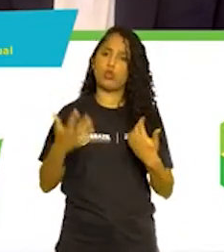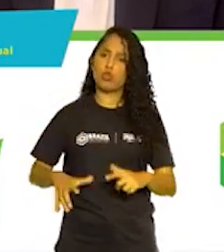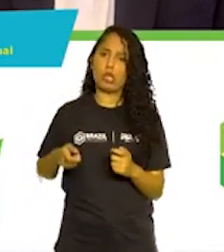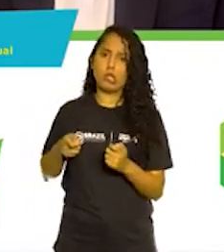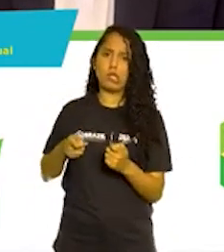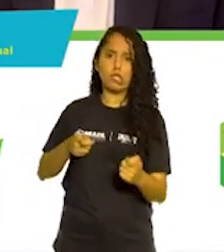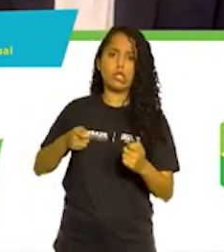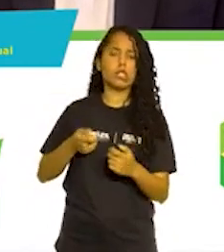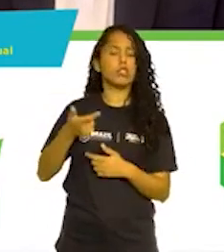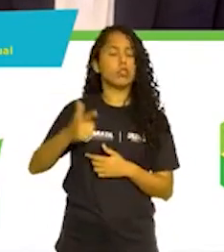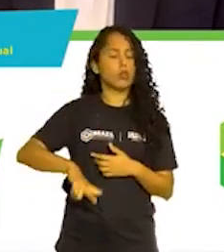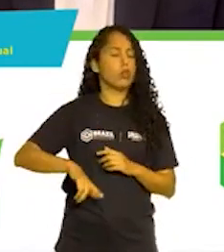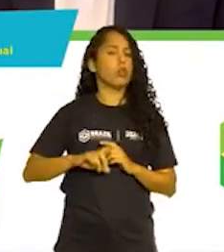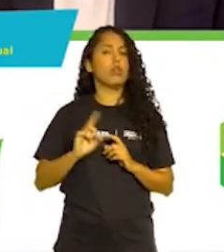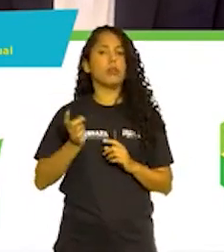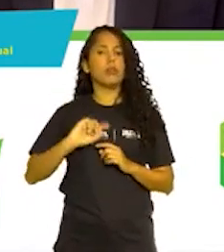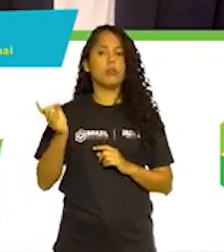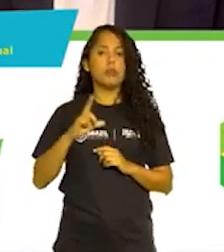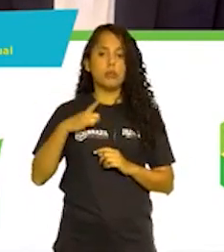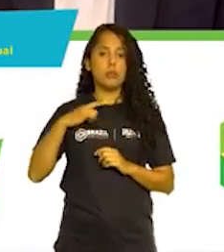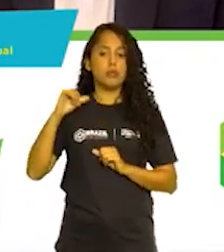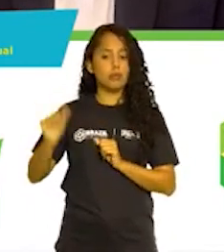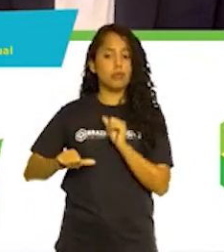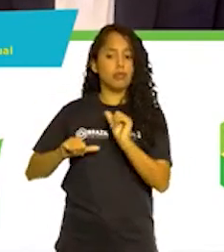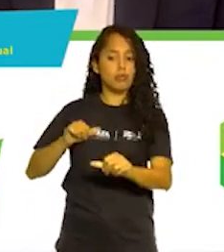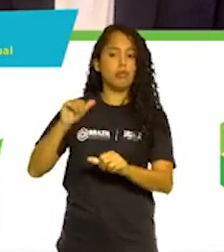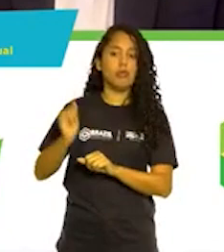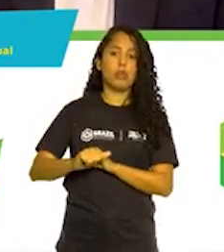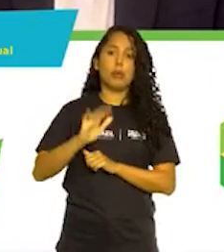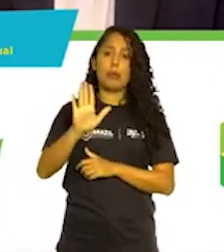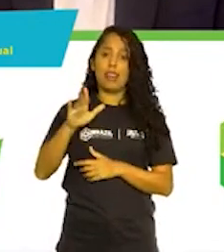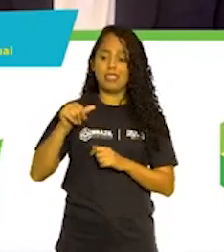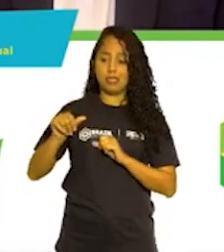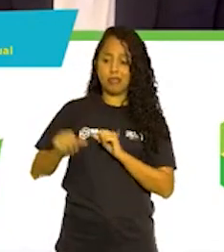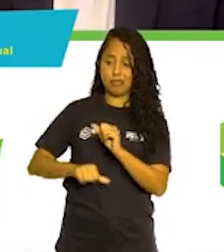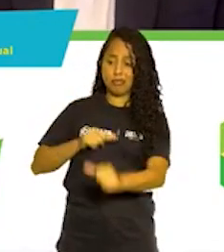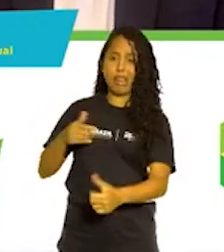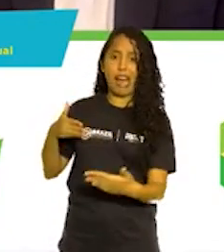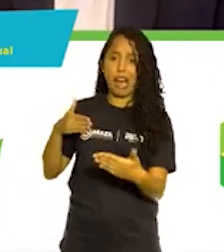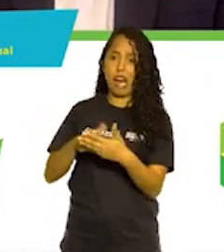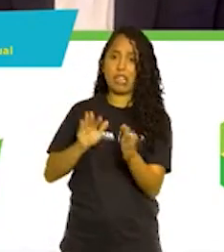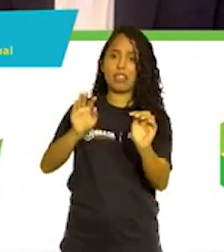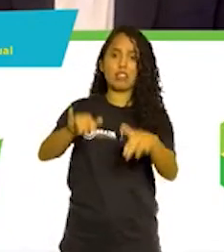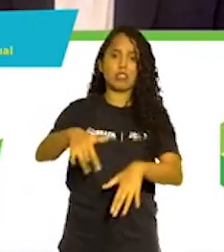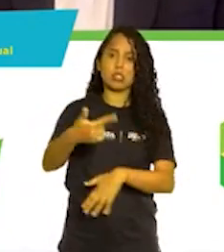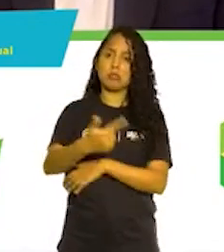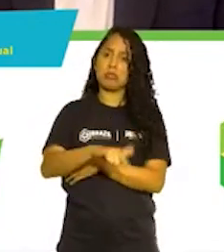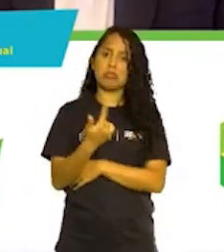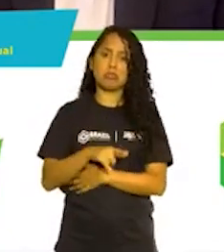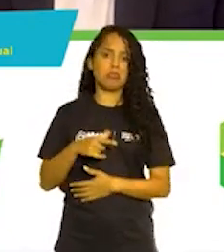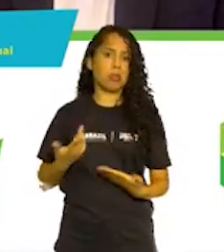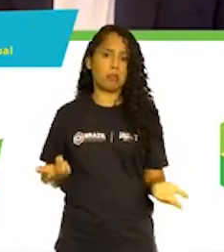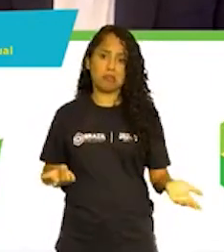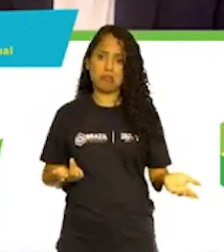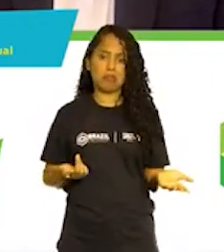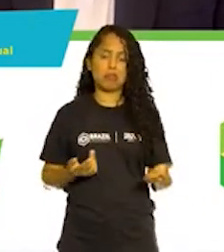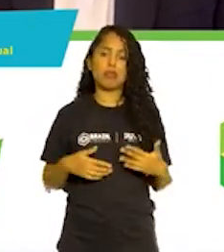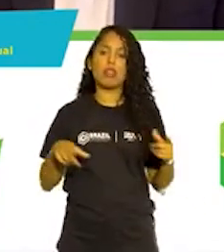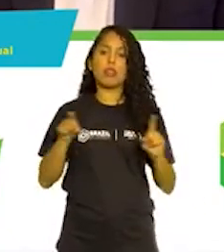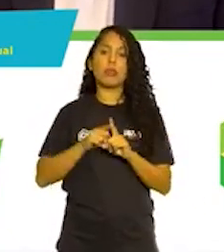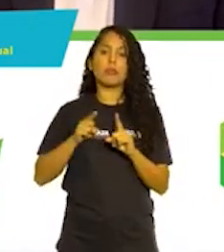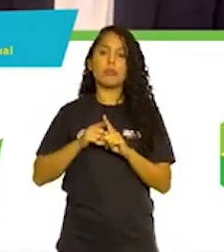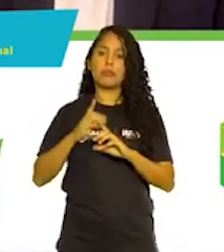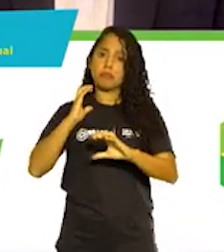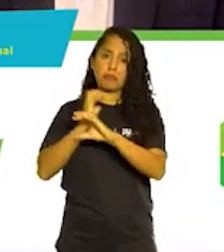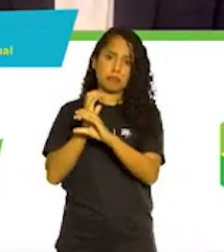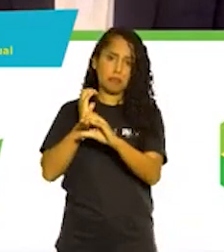É um excesso de reformas, mas reformas que não são levadas até o fim. E tem também um problema de comunicação. Você lembra que, quando